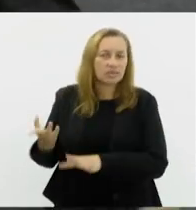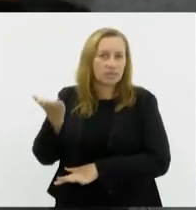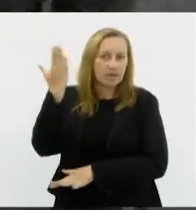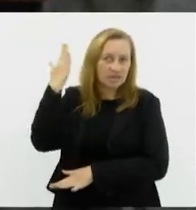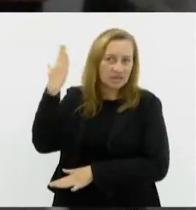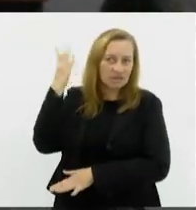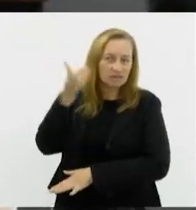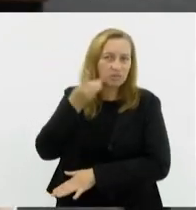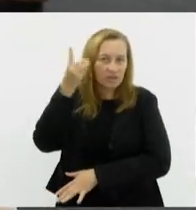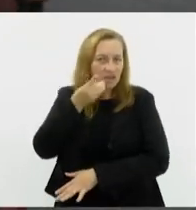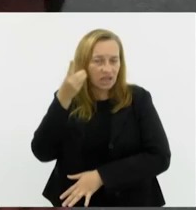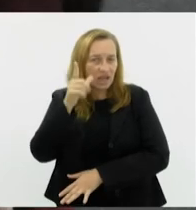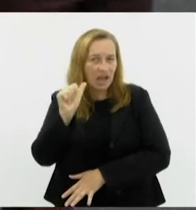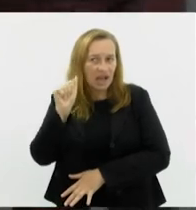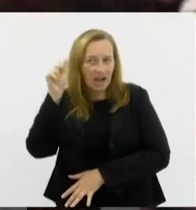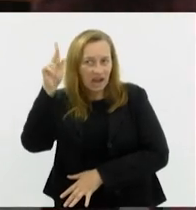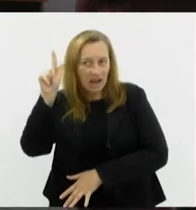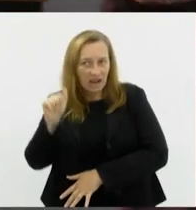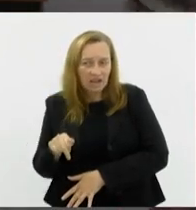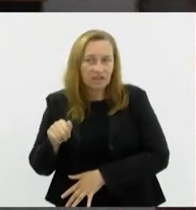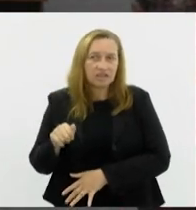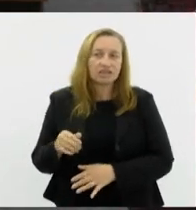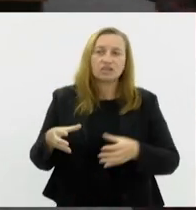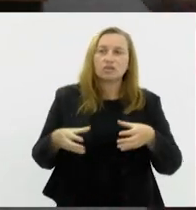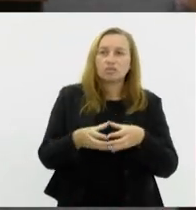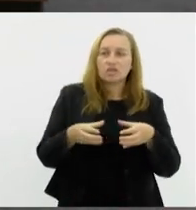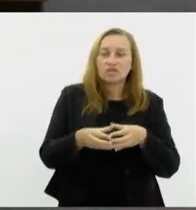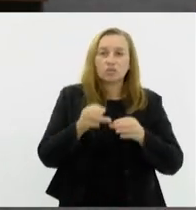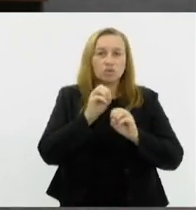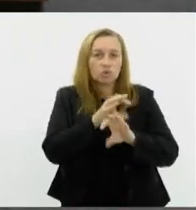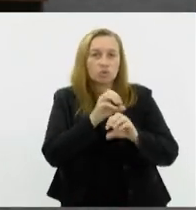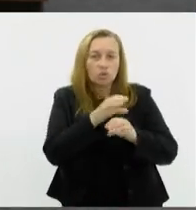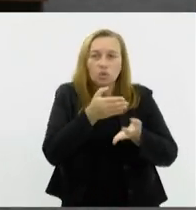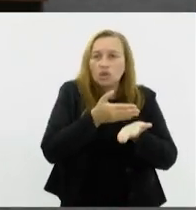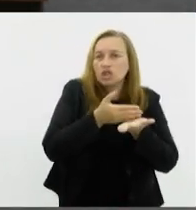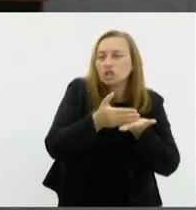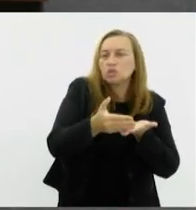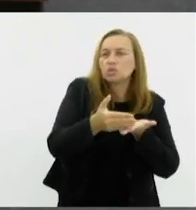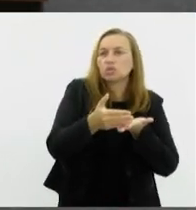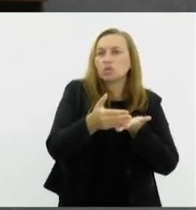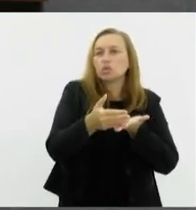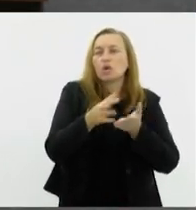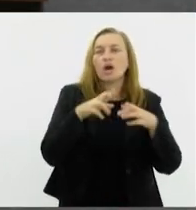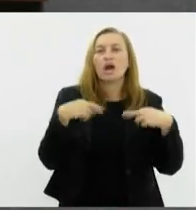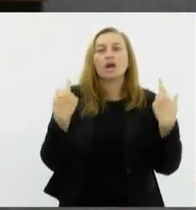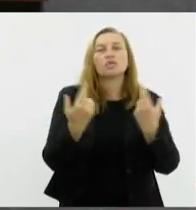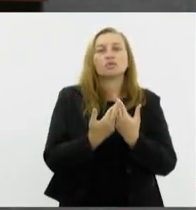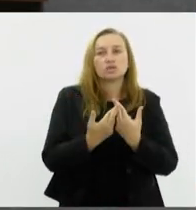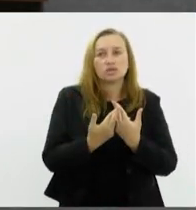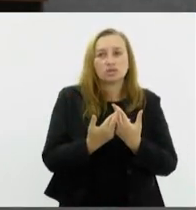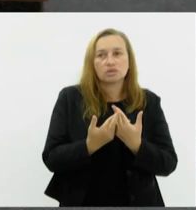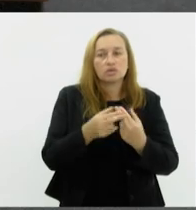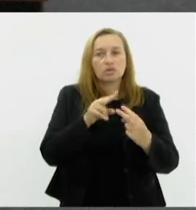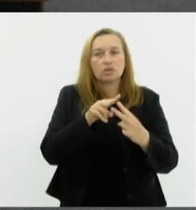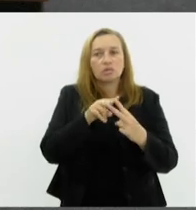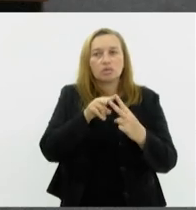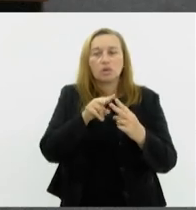Lopes, que preside a Comissão de Educação, iniciou a reunião pelo